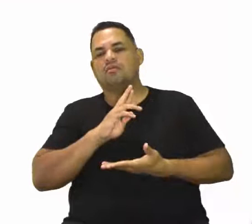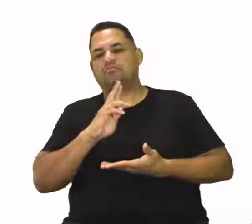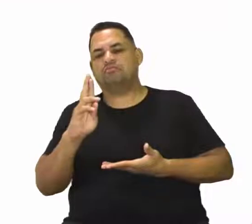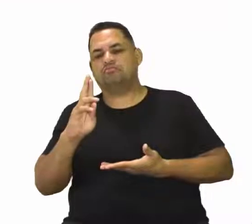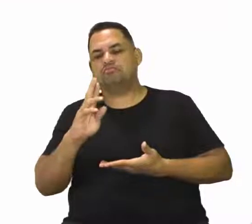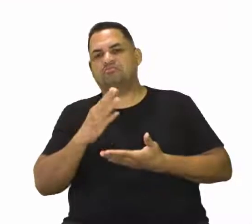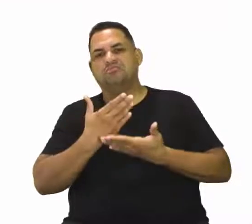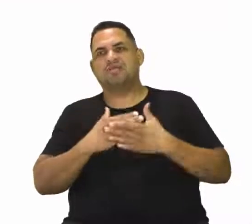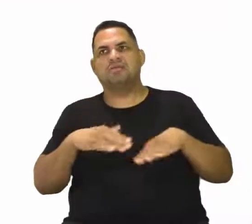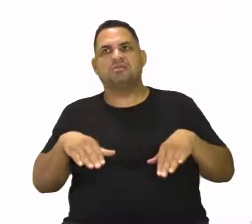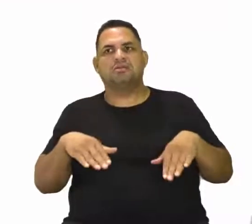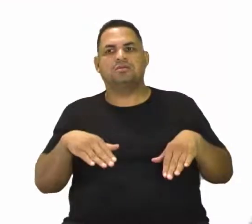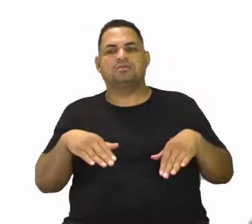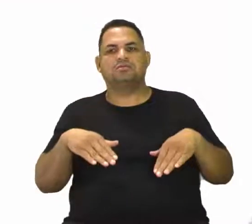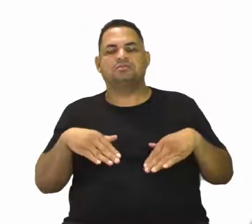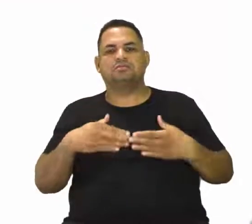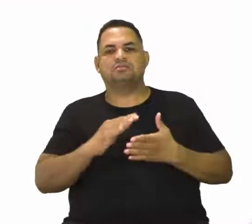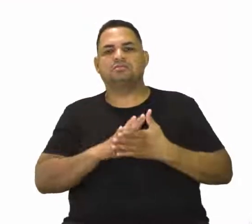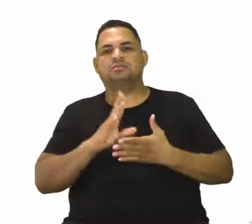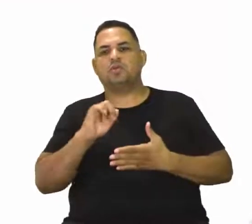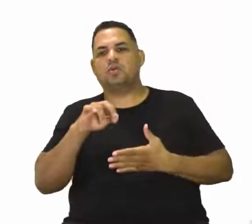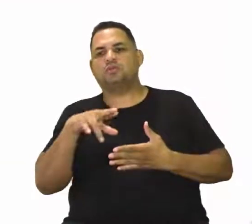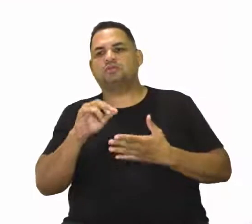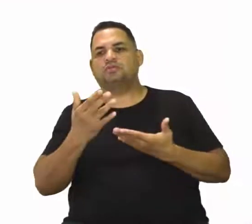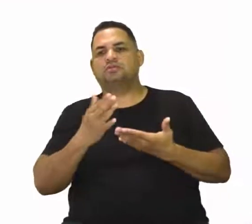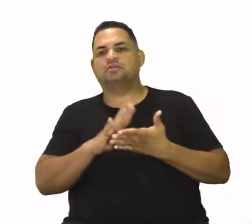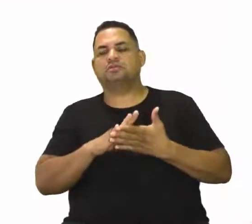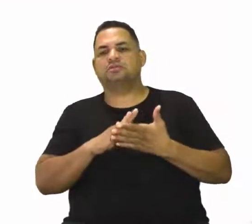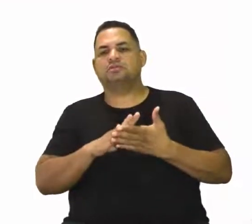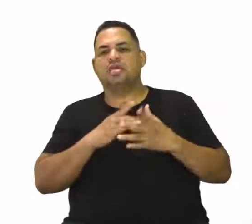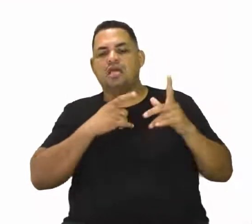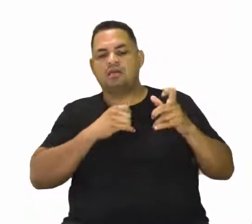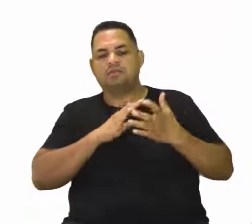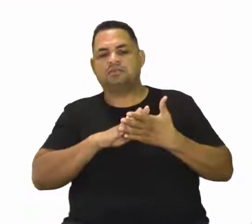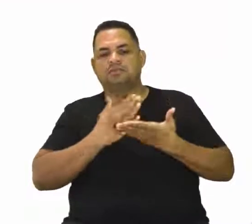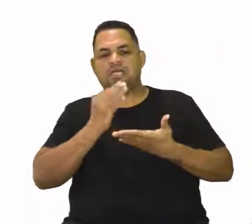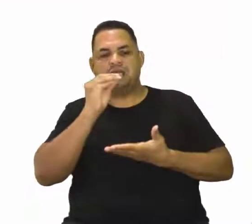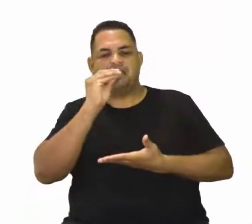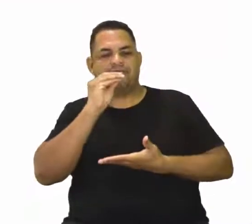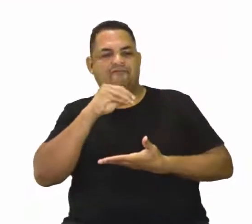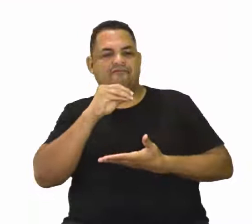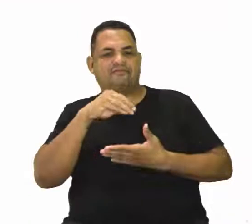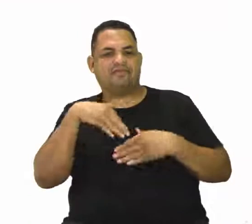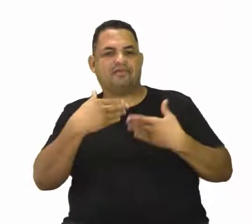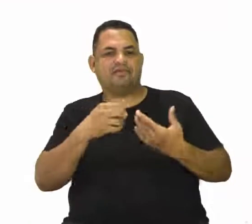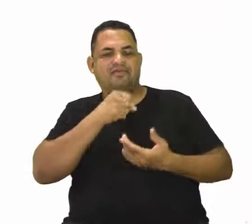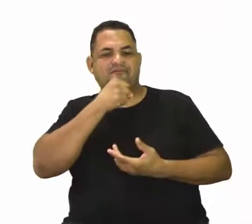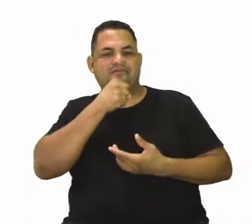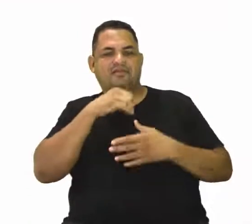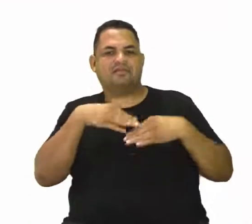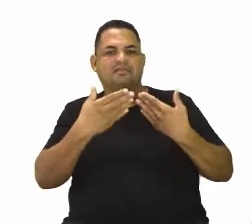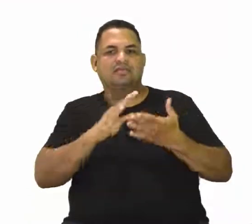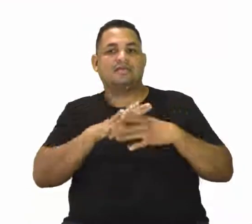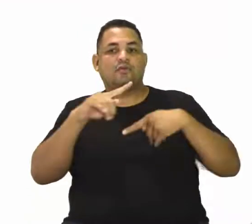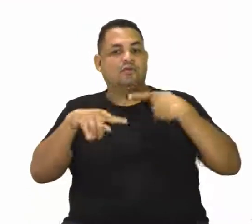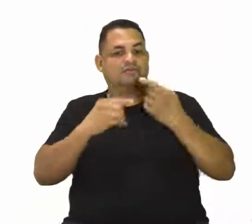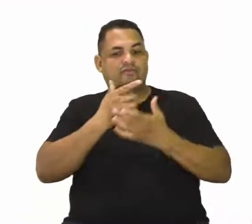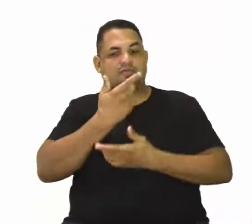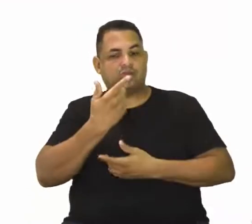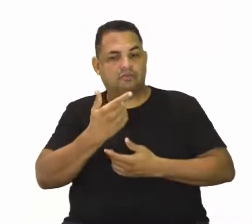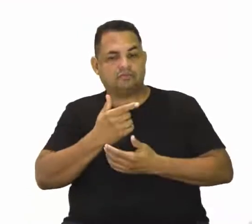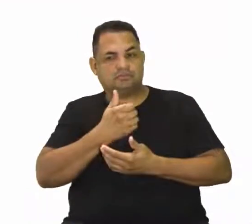e deixa desistir E aí todo só acertar já tava outra passado mas depois eles vão recuperar viu no Estados